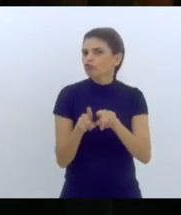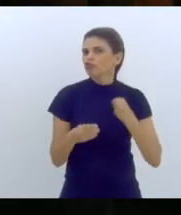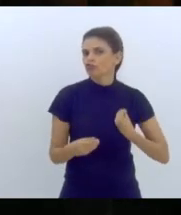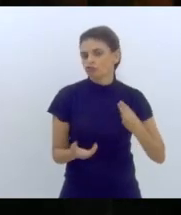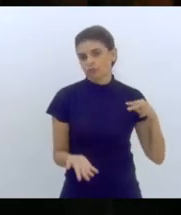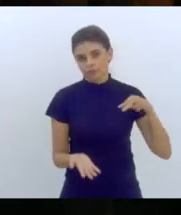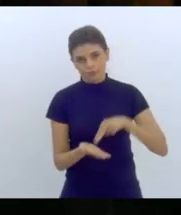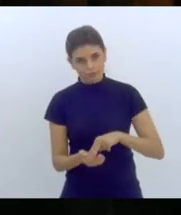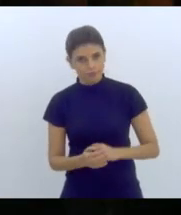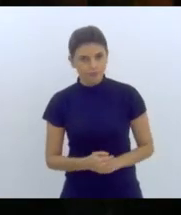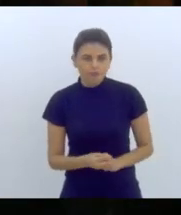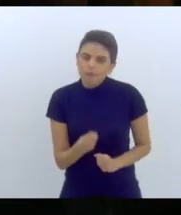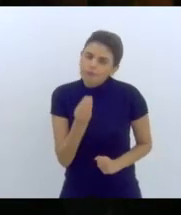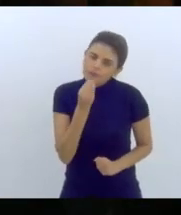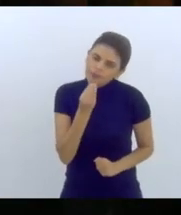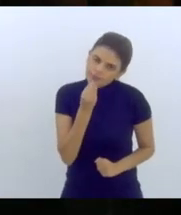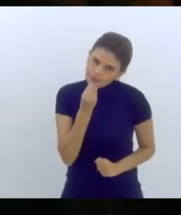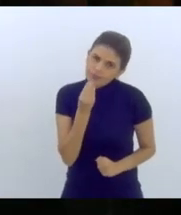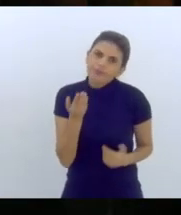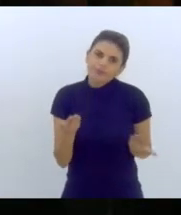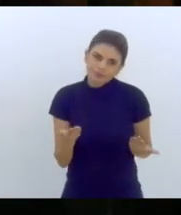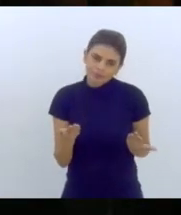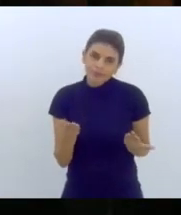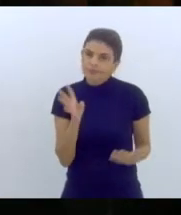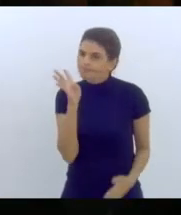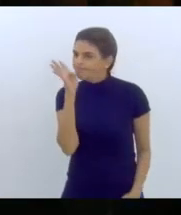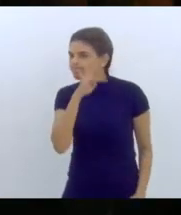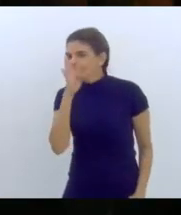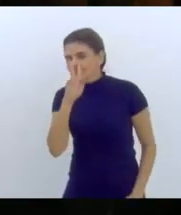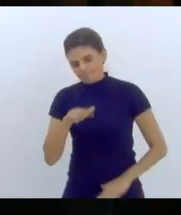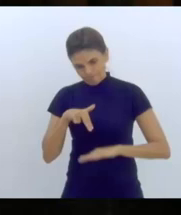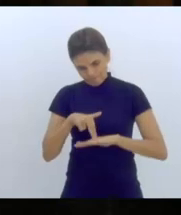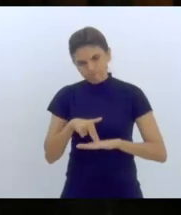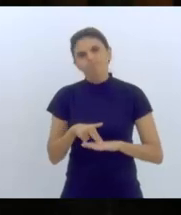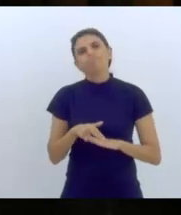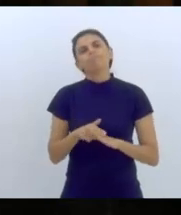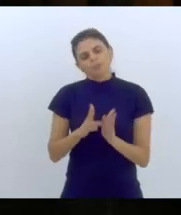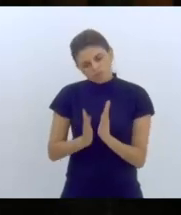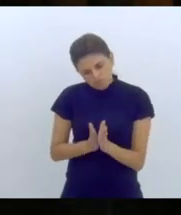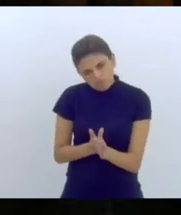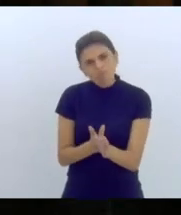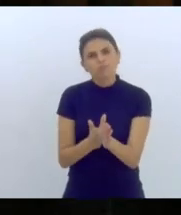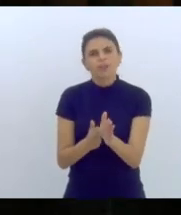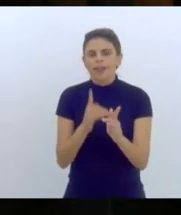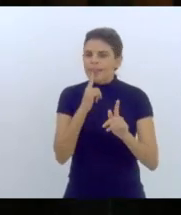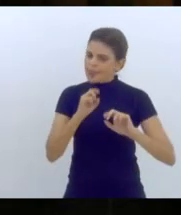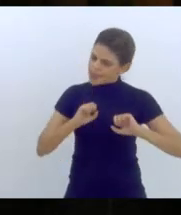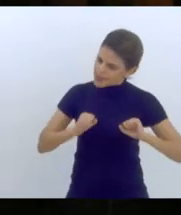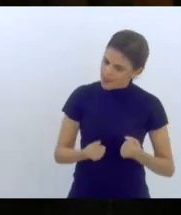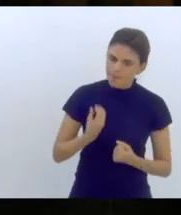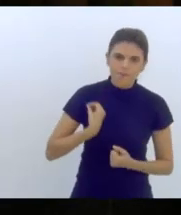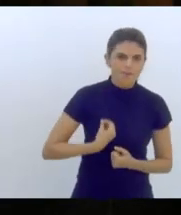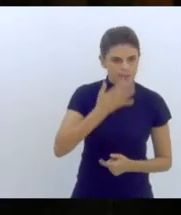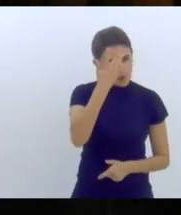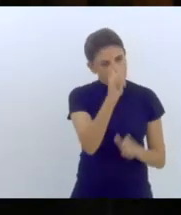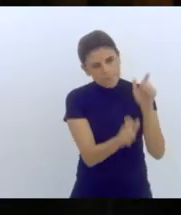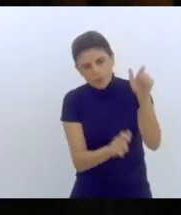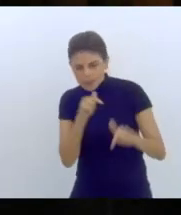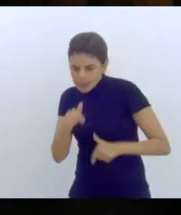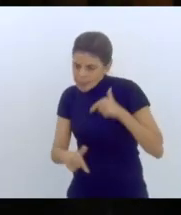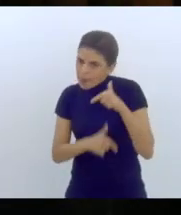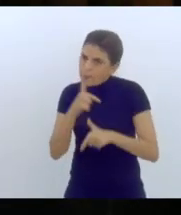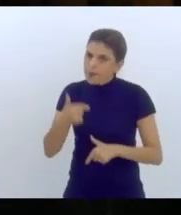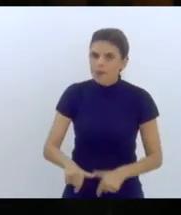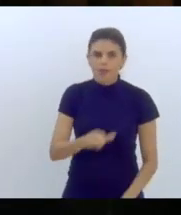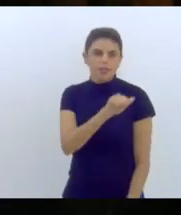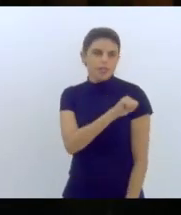Mas é evidente também que seguiríamos resistindo, defendendo a vida de cada trabalhador e de cada trabalhadora do Estado do Rio de